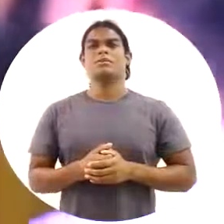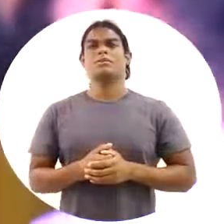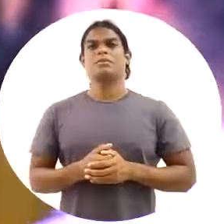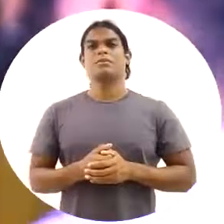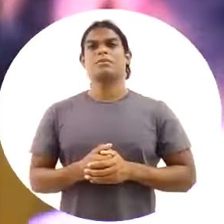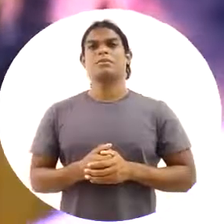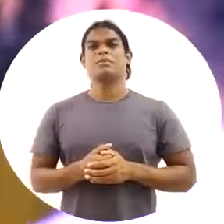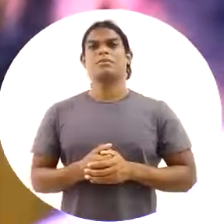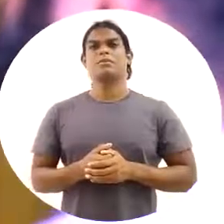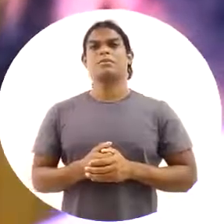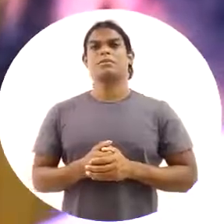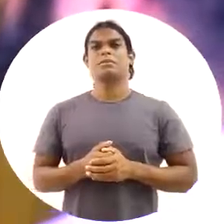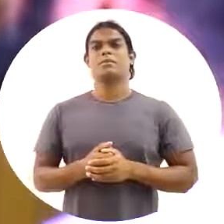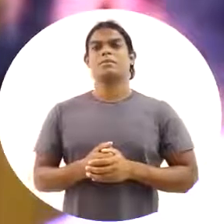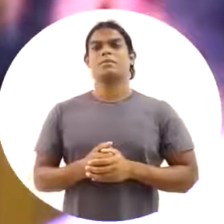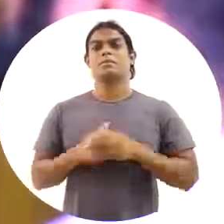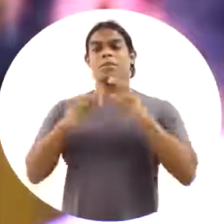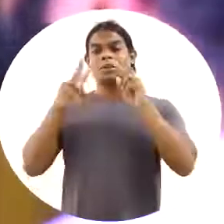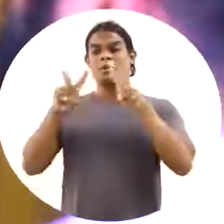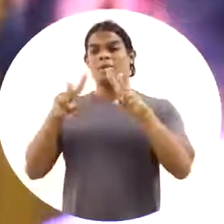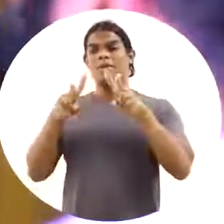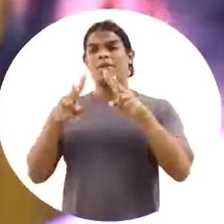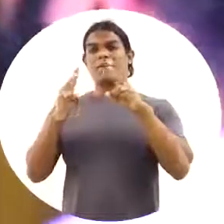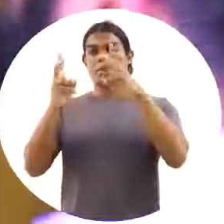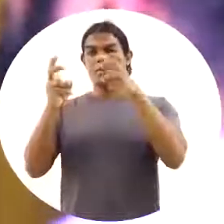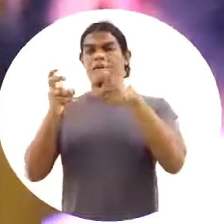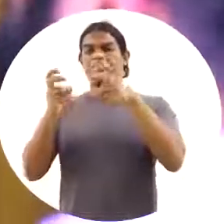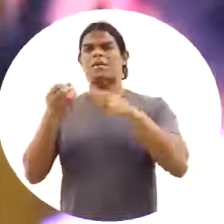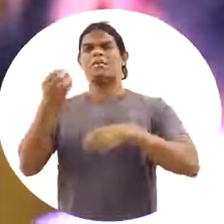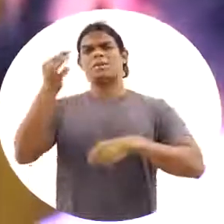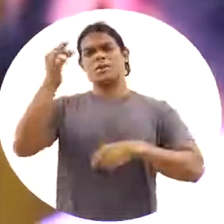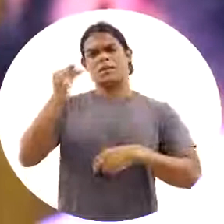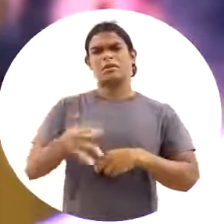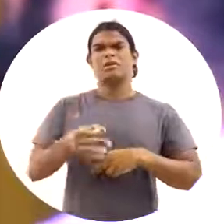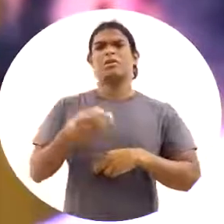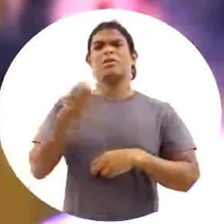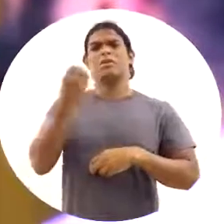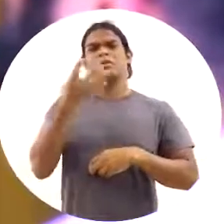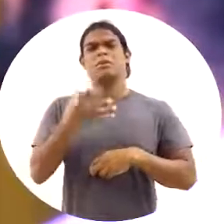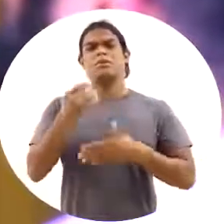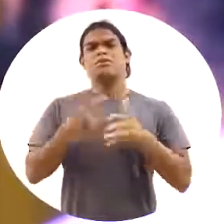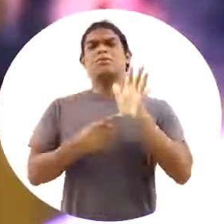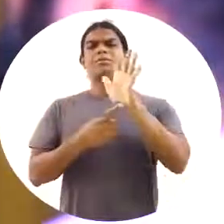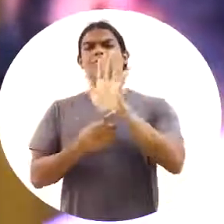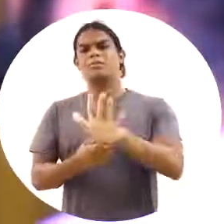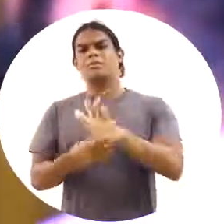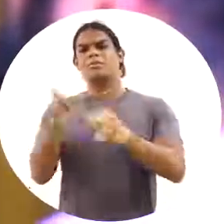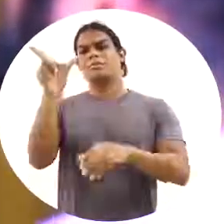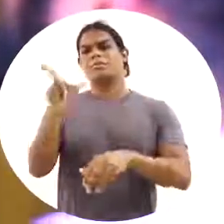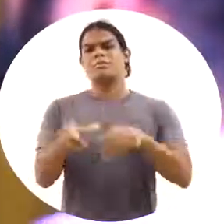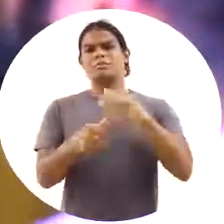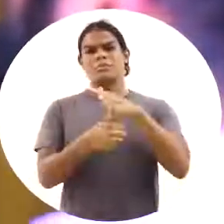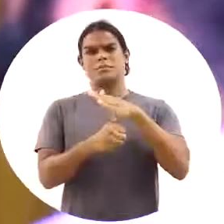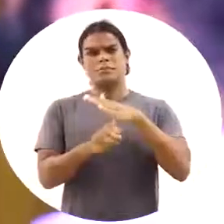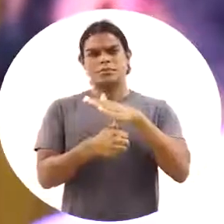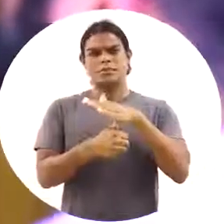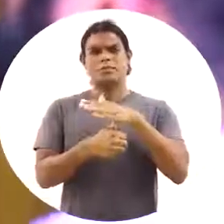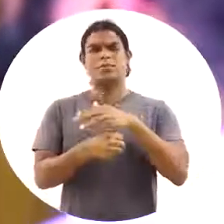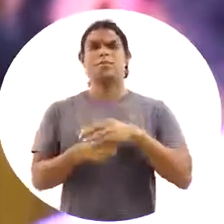Você bate o olho lá, vê que aquilo vai dar certo, então você apresenta. Aí, assim, a gente